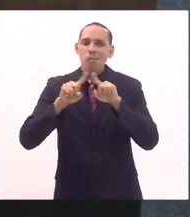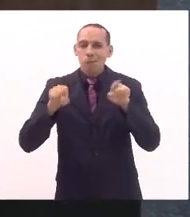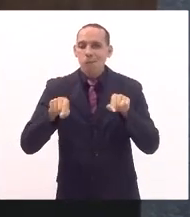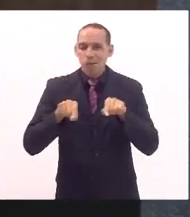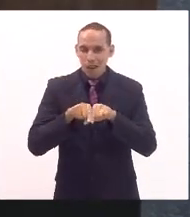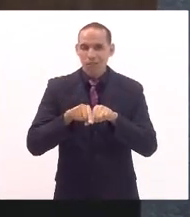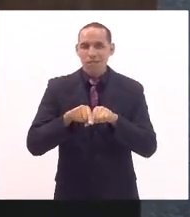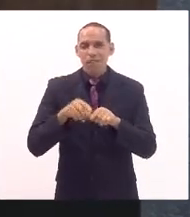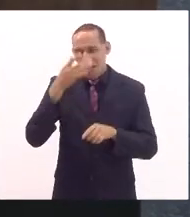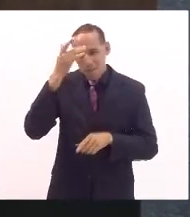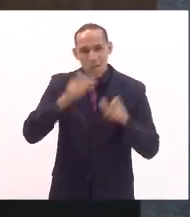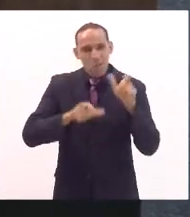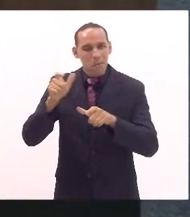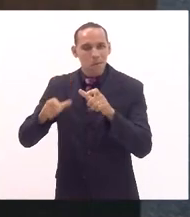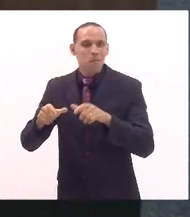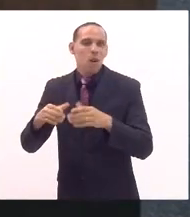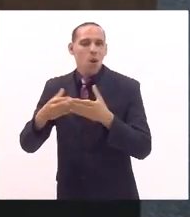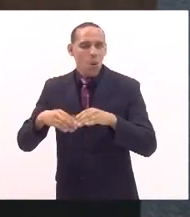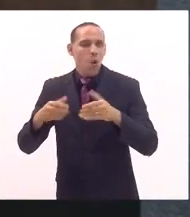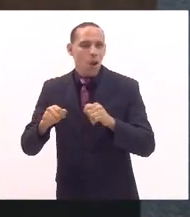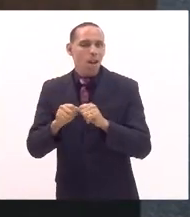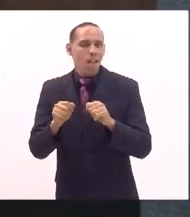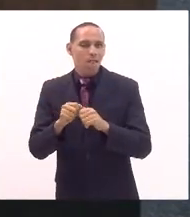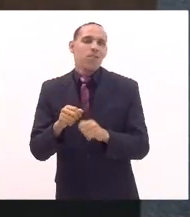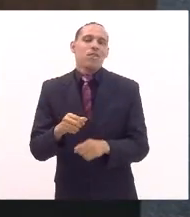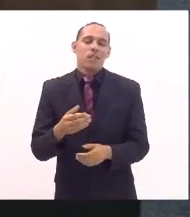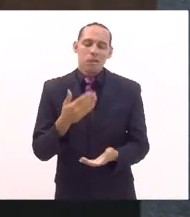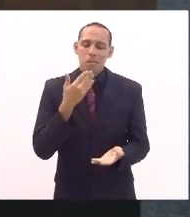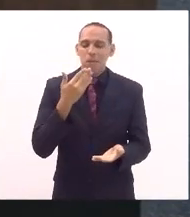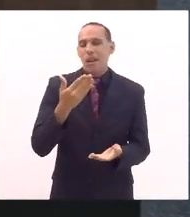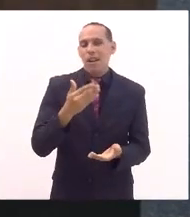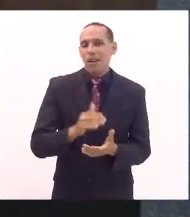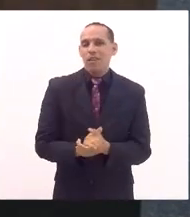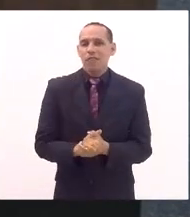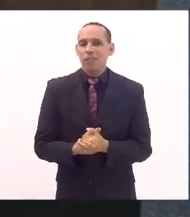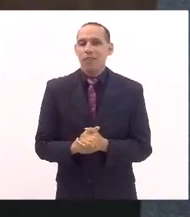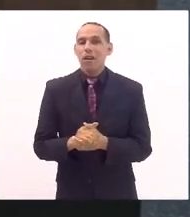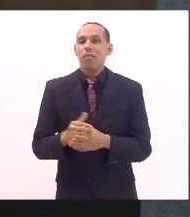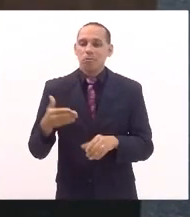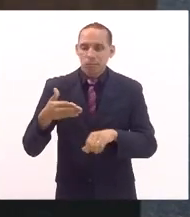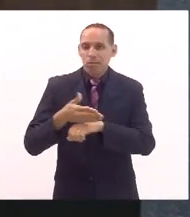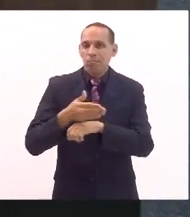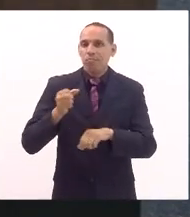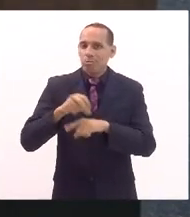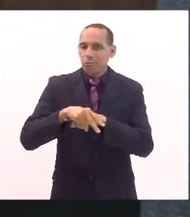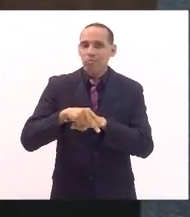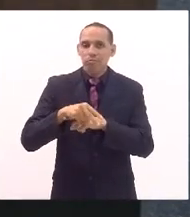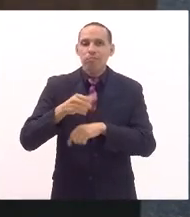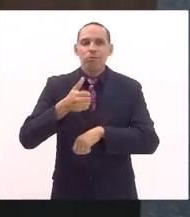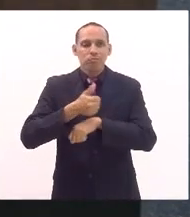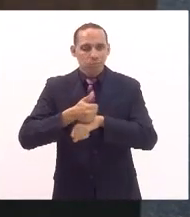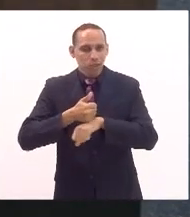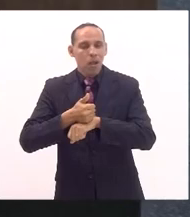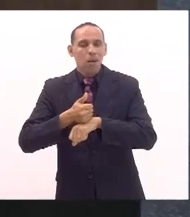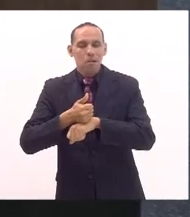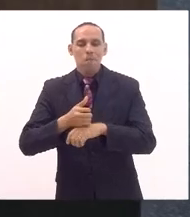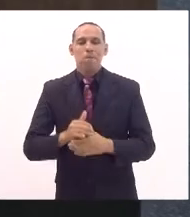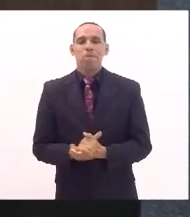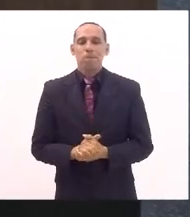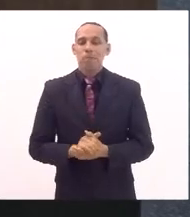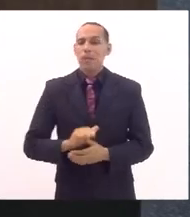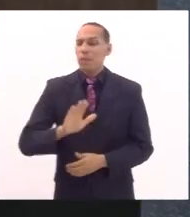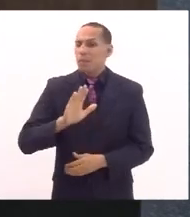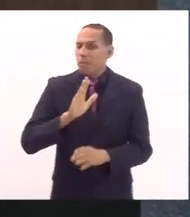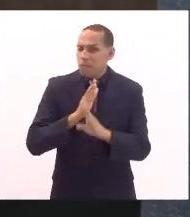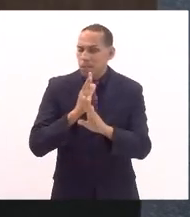pelos próprios concursandos desse concurso específico para oficiais da polícia militar entretanto